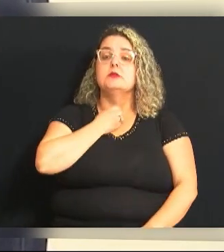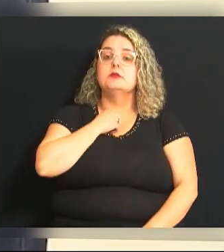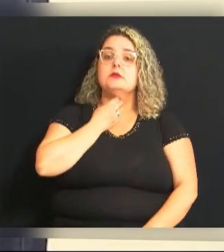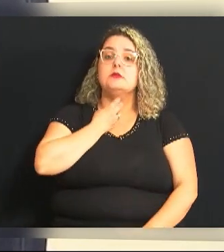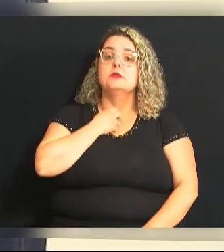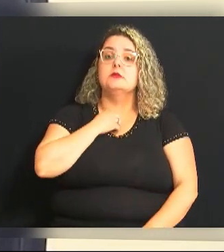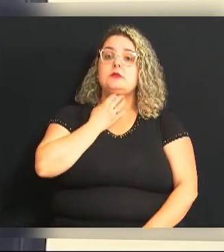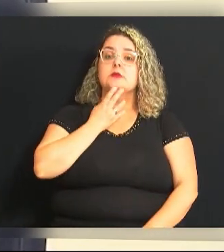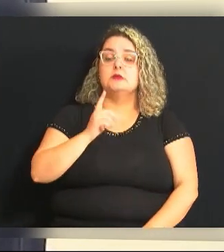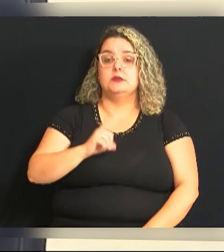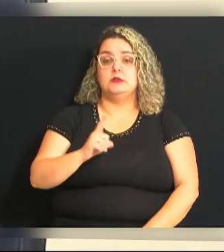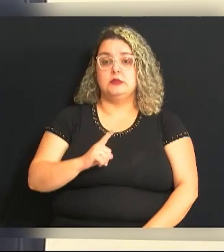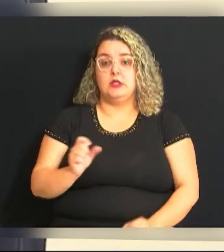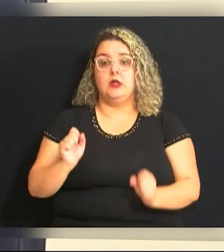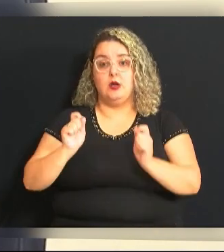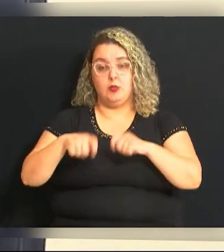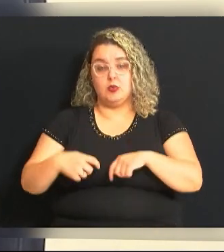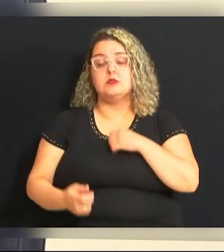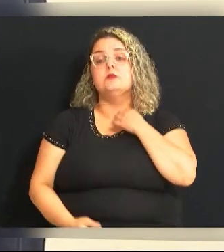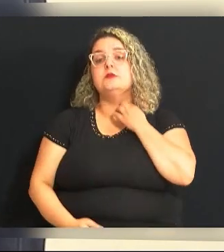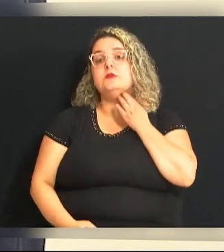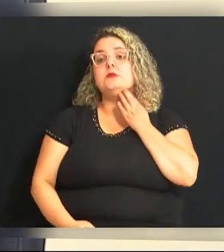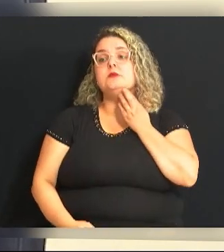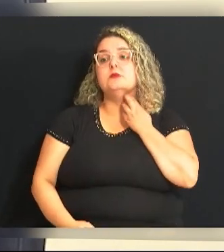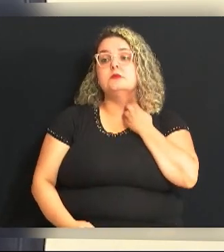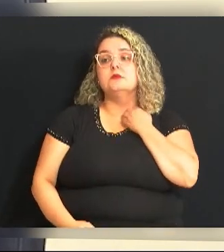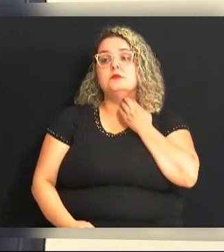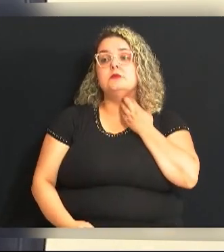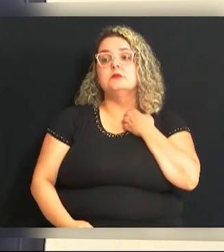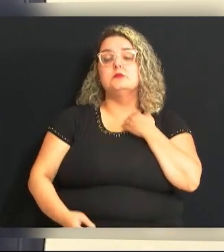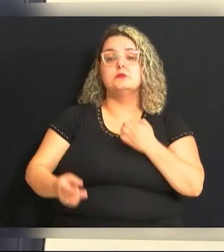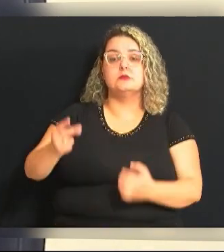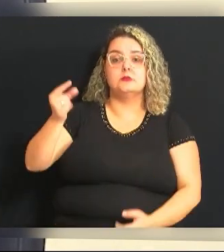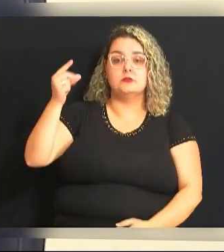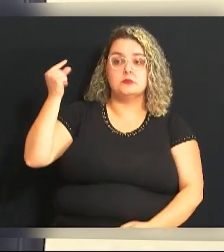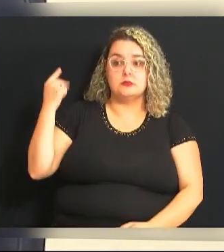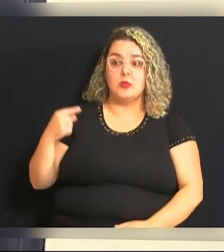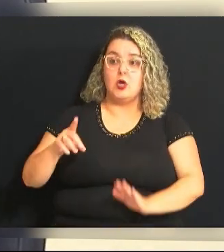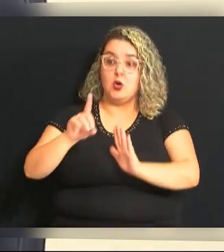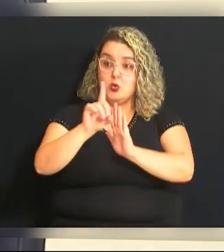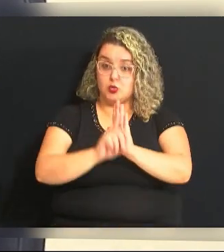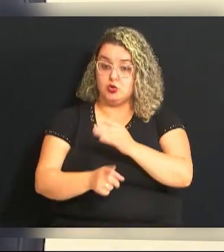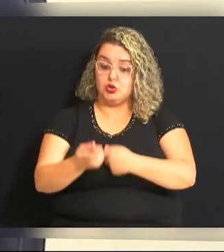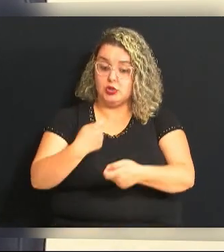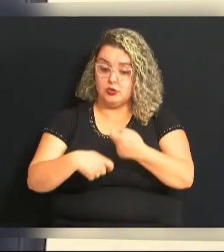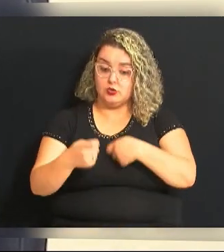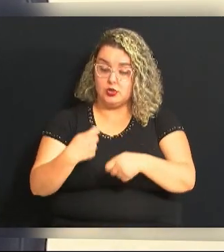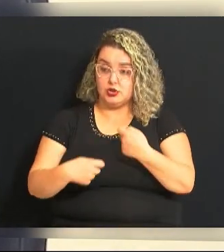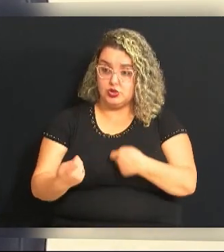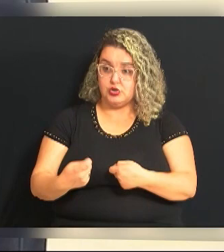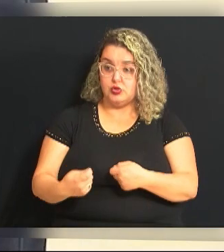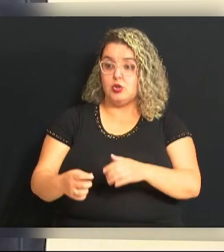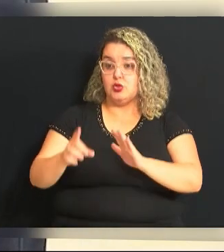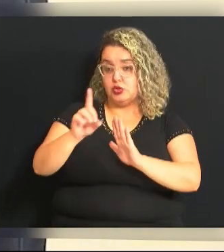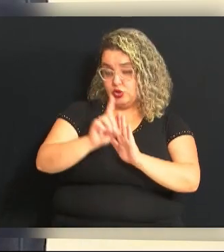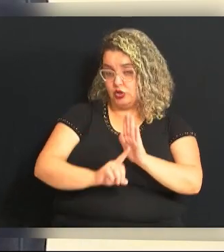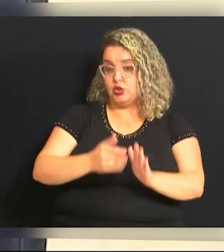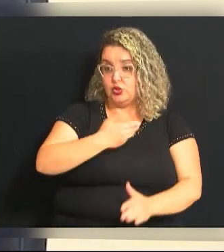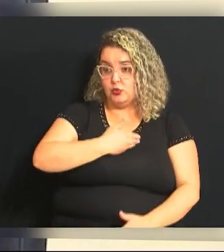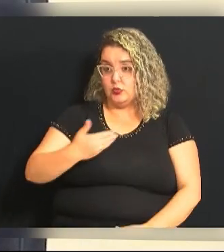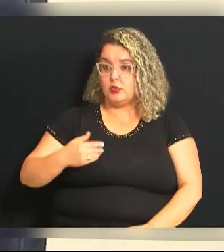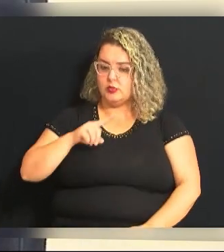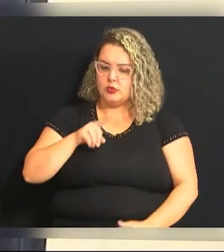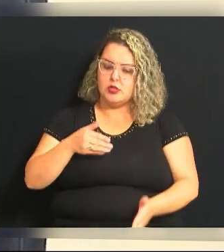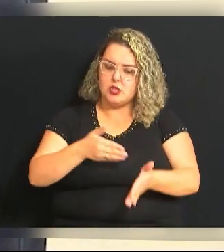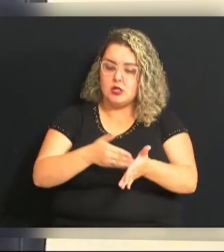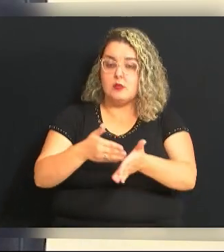que existe a possibilidade, já de algum tempo, que o direito administrativo ou direito público não seja tão